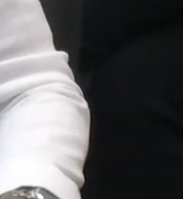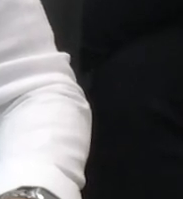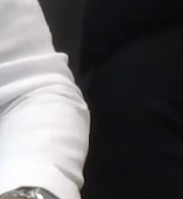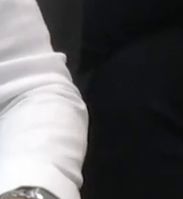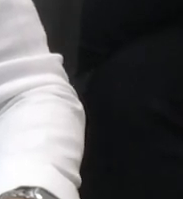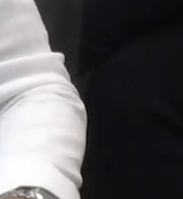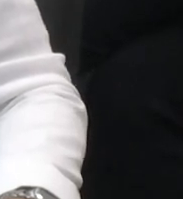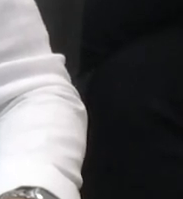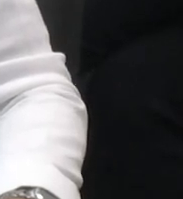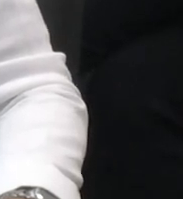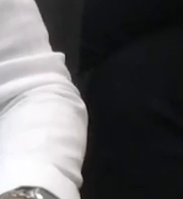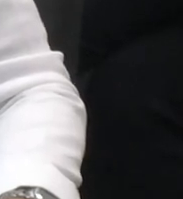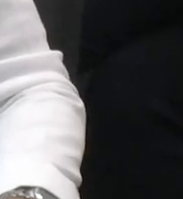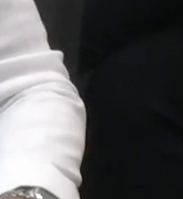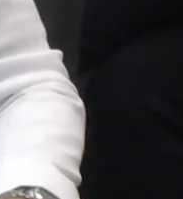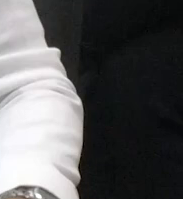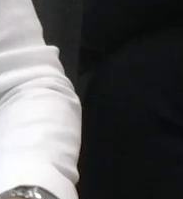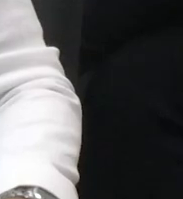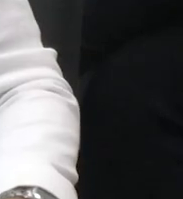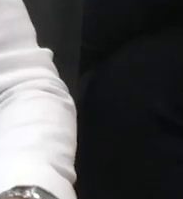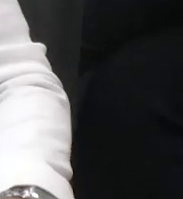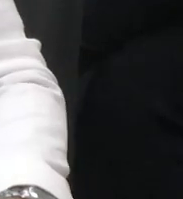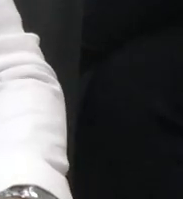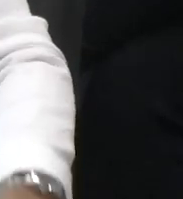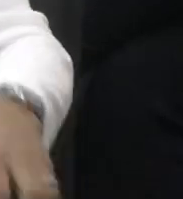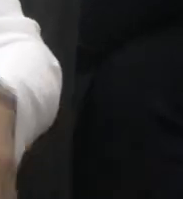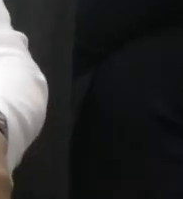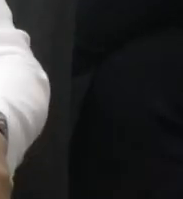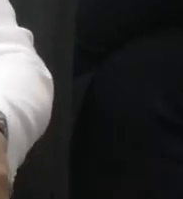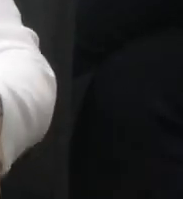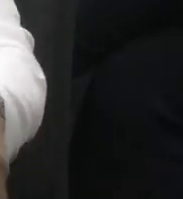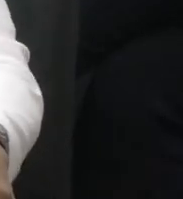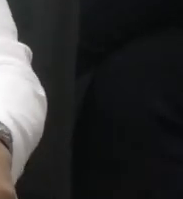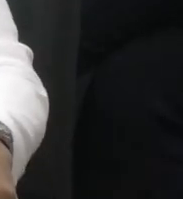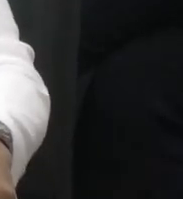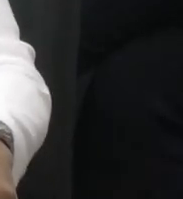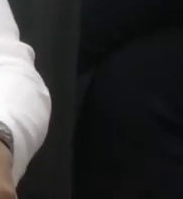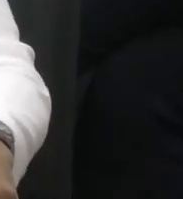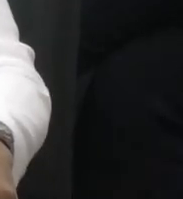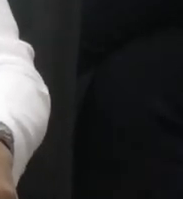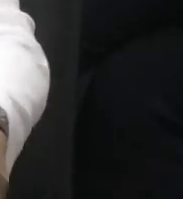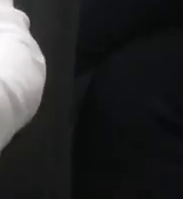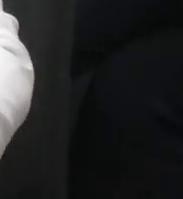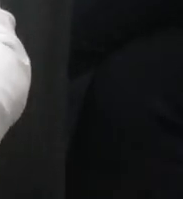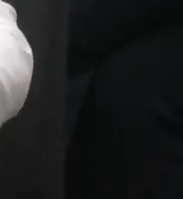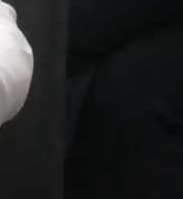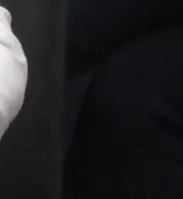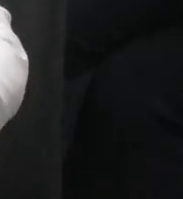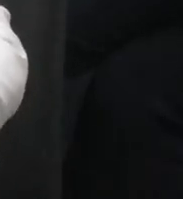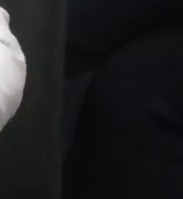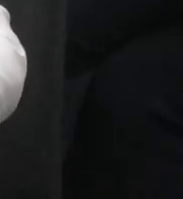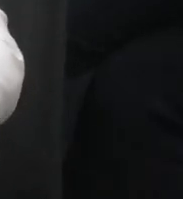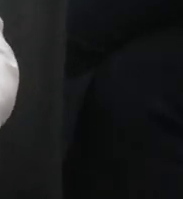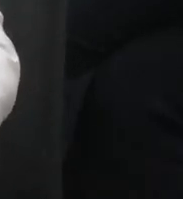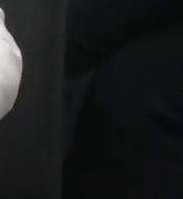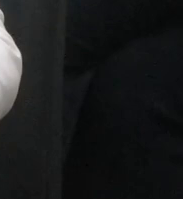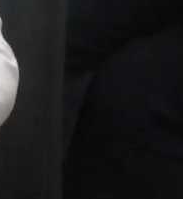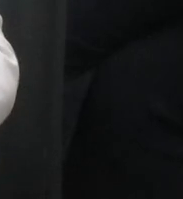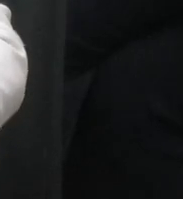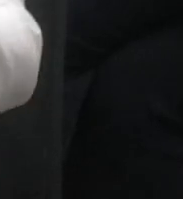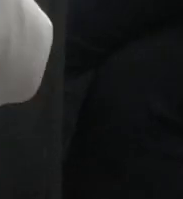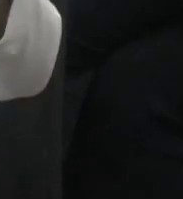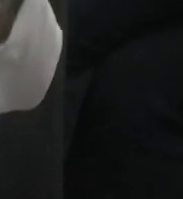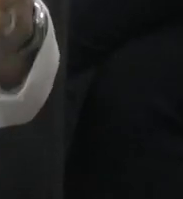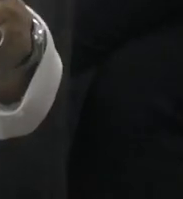anos a violência contra as mulheres brancas diminui cai tá lá e a violência contra as mulheres negras